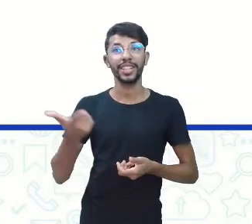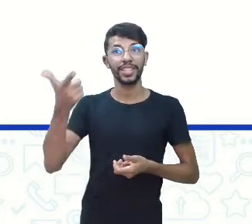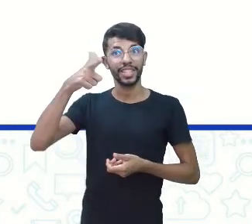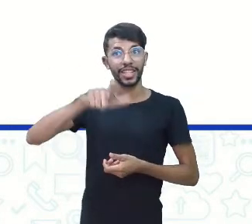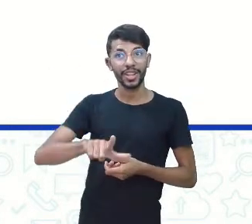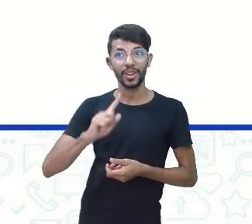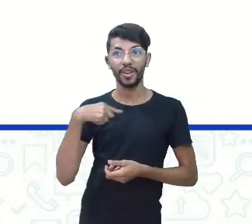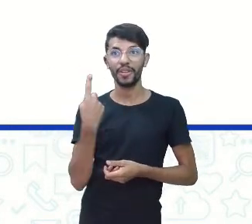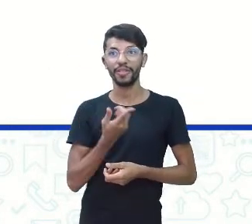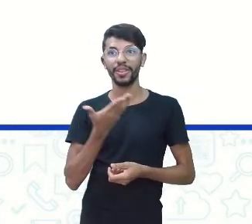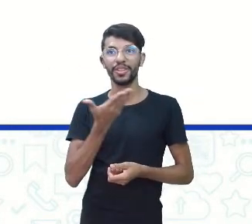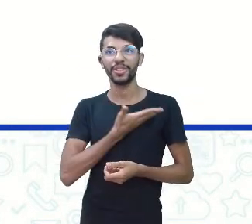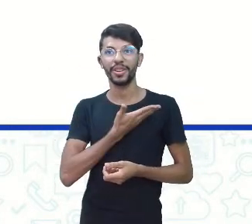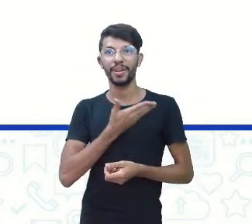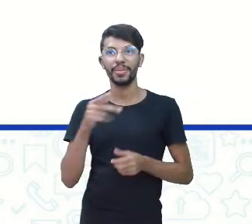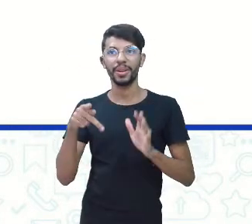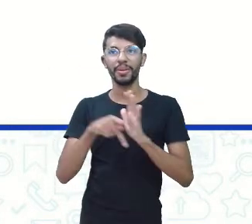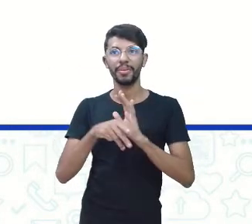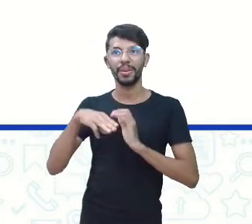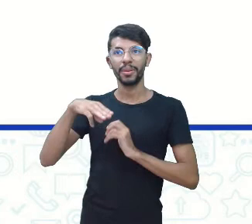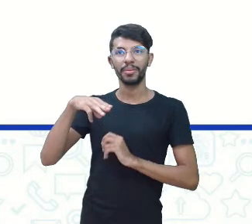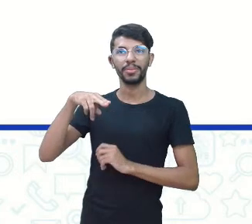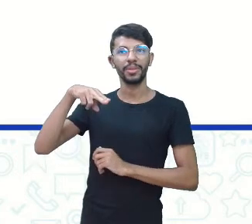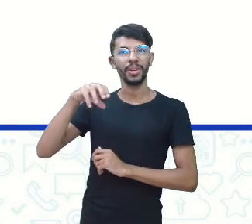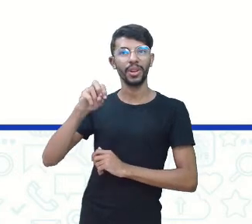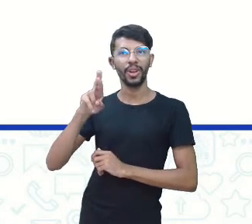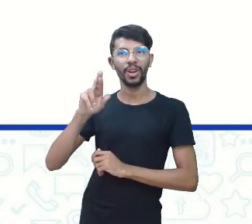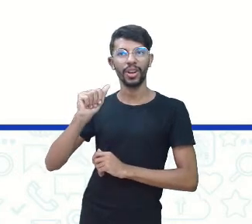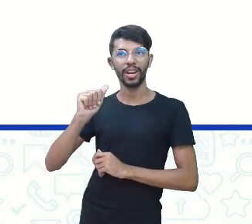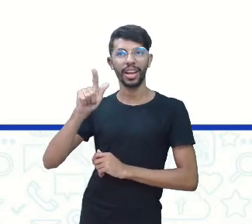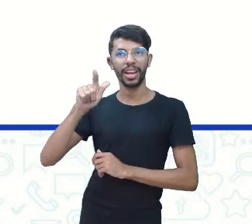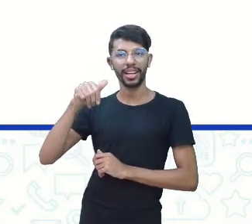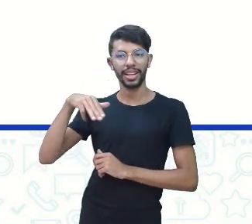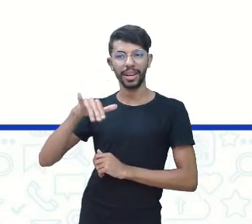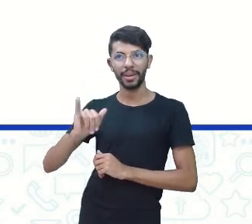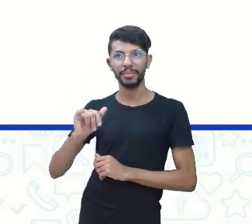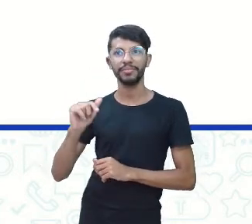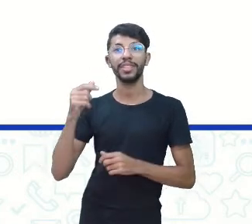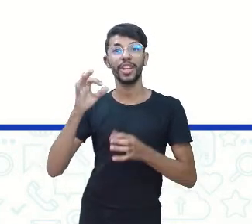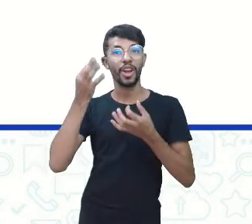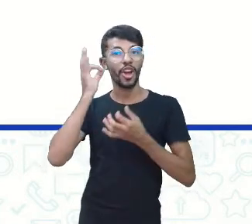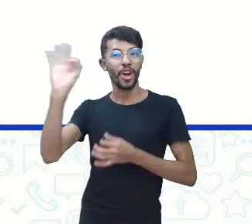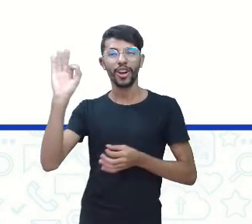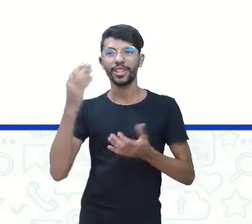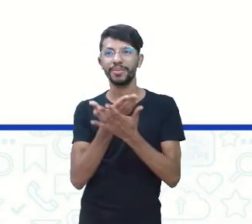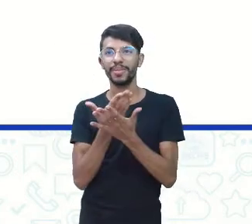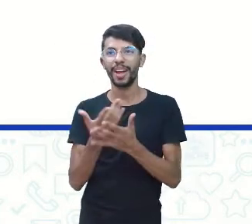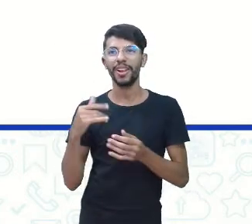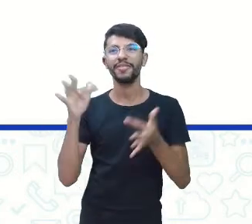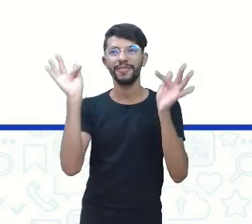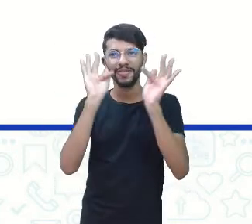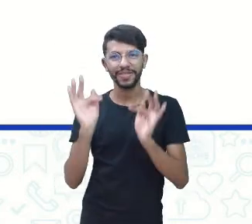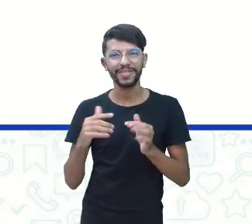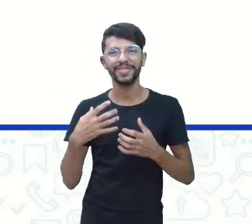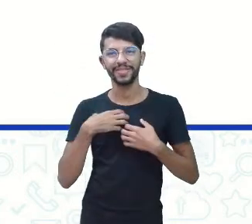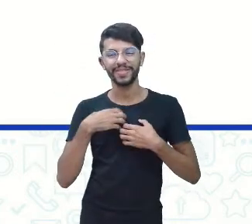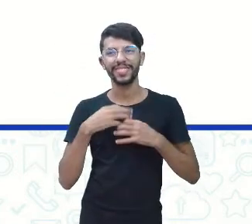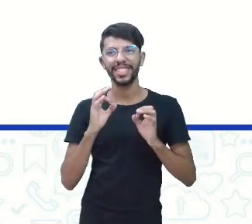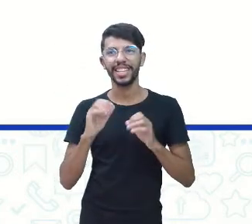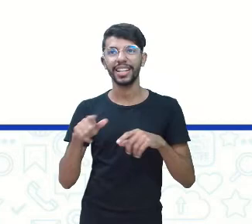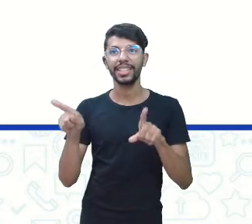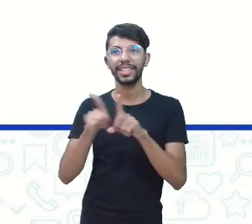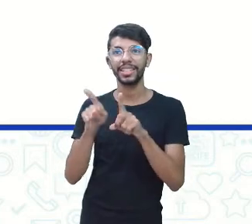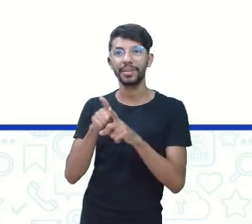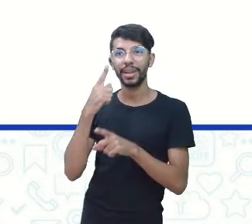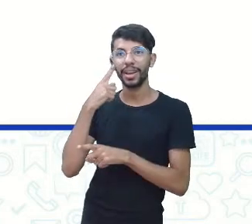ó, o nosso amiguinho do mangá, o Noragami, dizendo ótima aula, fiquei feliz também com isso. E o Berdinho aparecendo pela primeira vez,